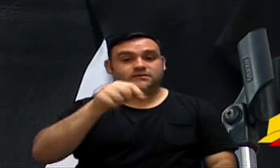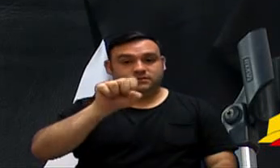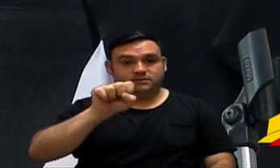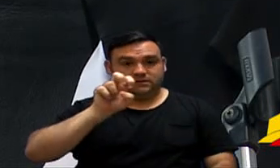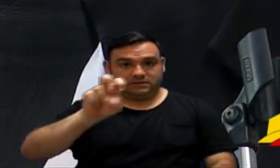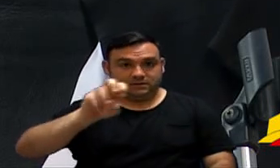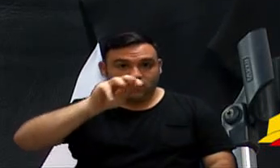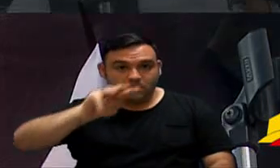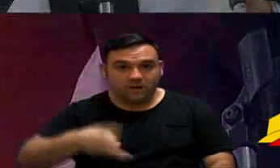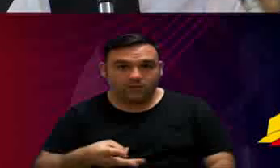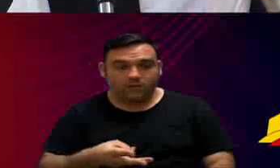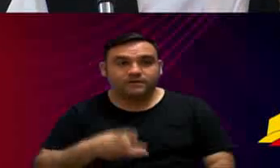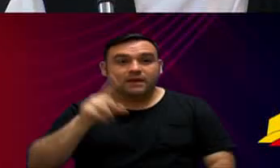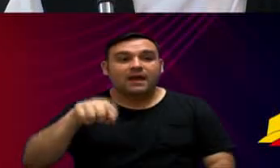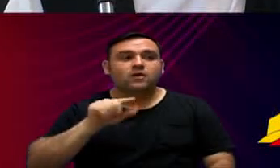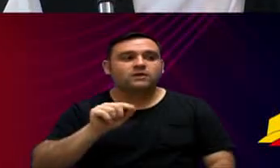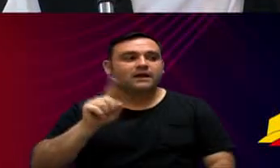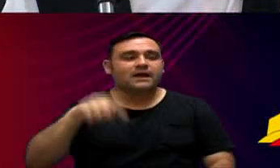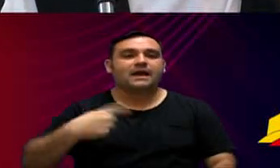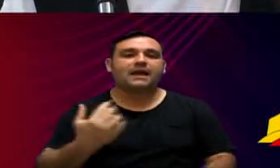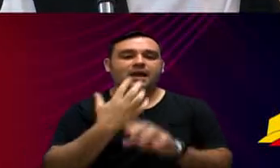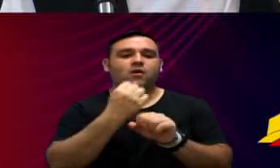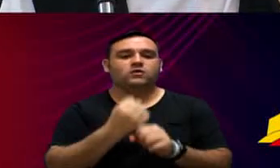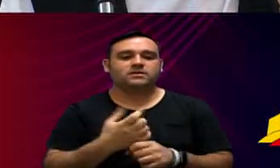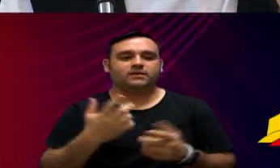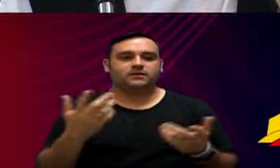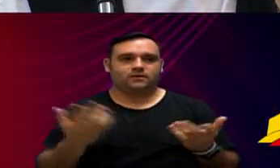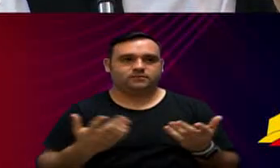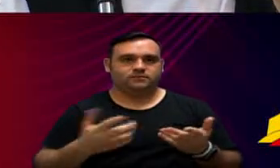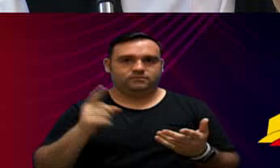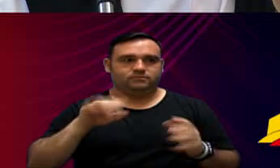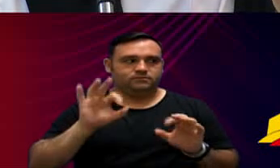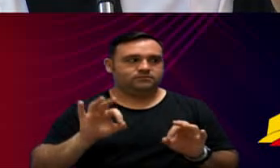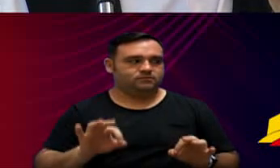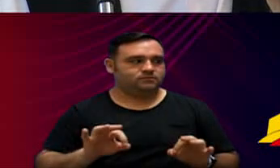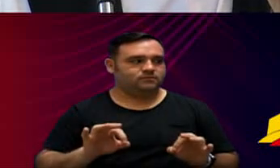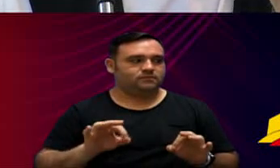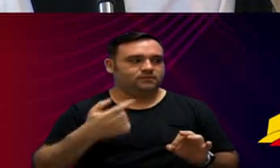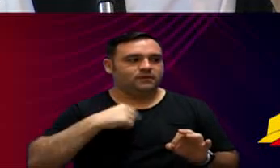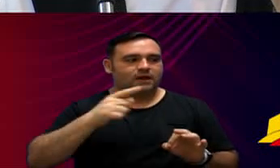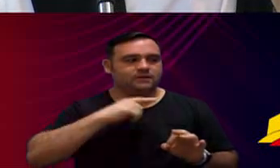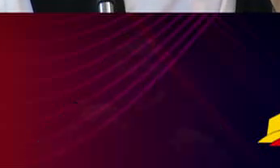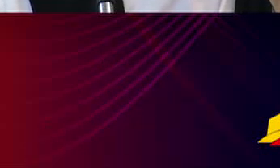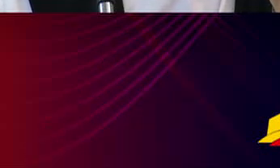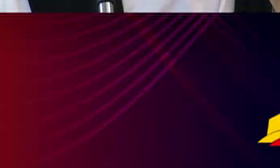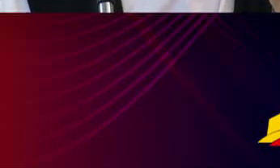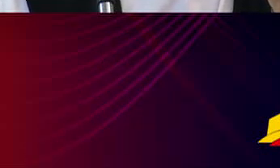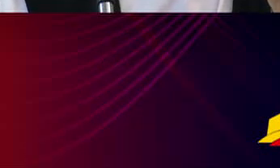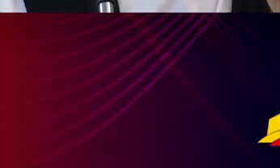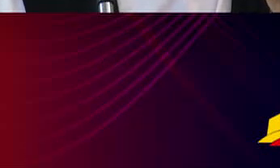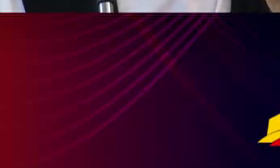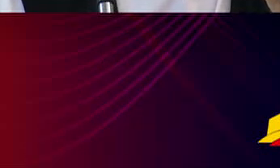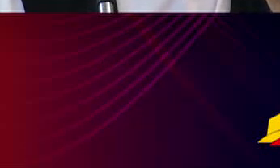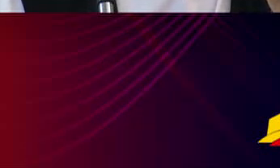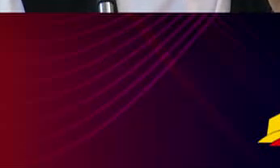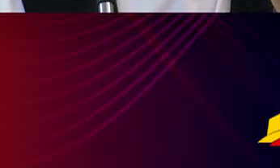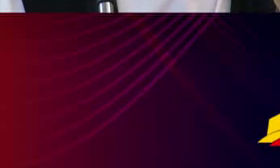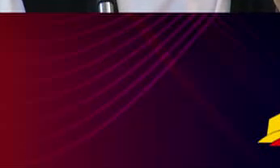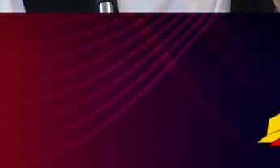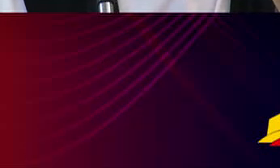785 milhões é o orçamento, é isso, secretário? Nós temos aqui, nós estamos na. A pauta